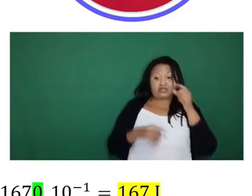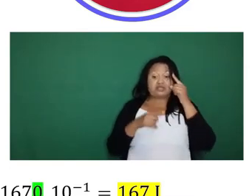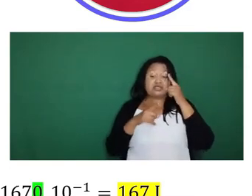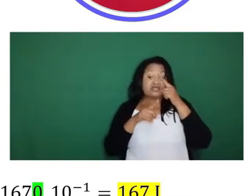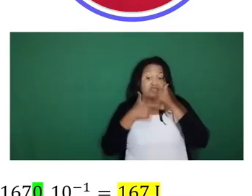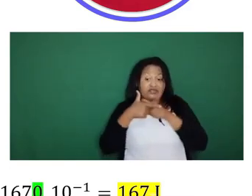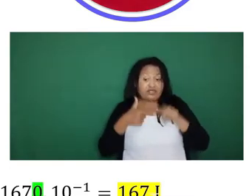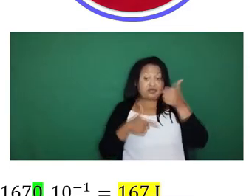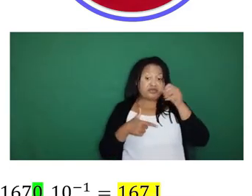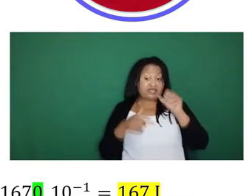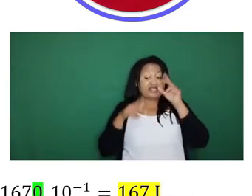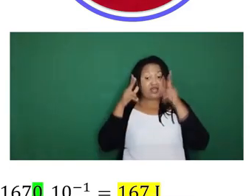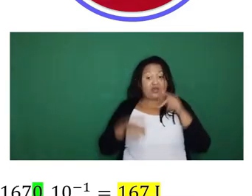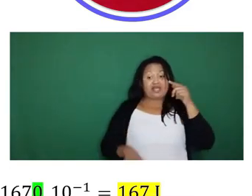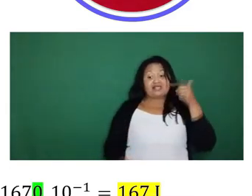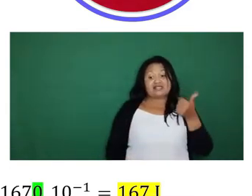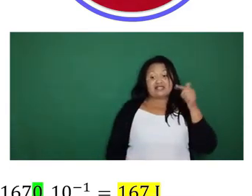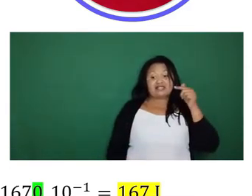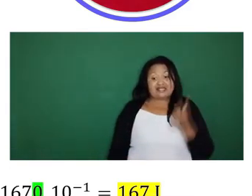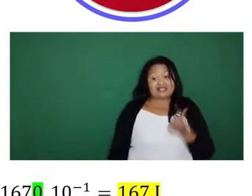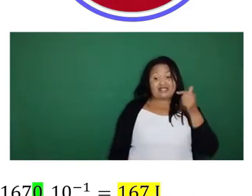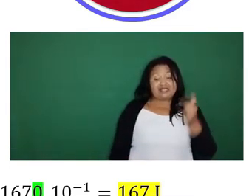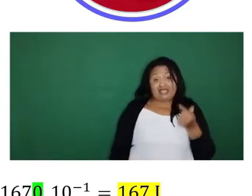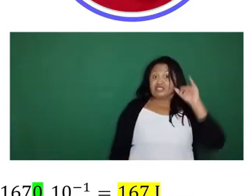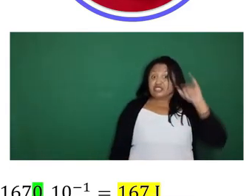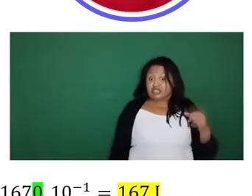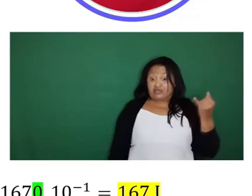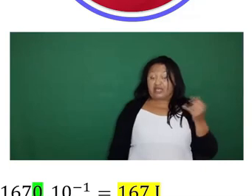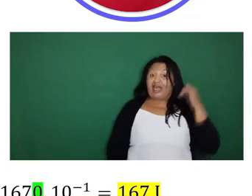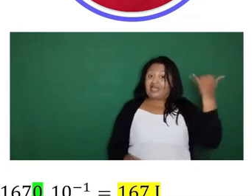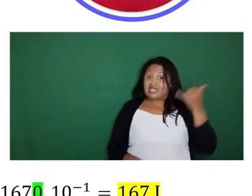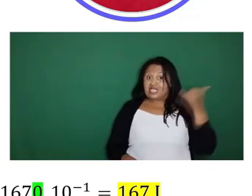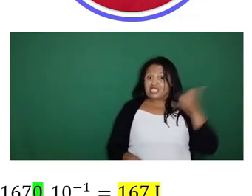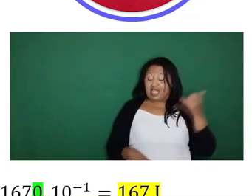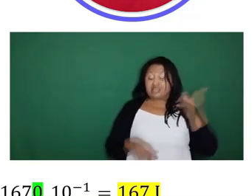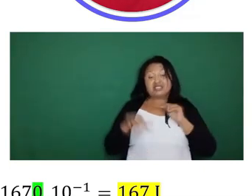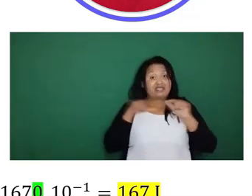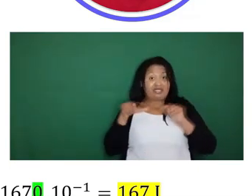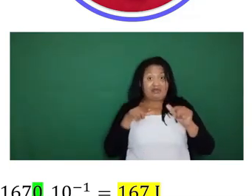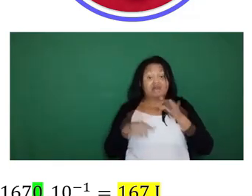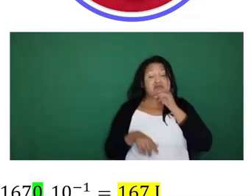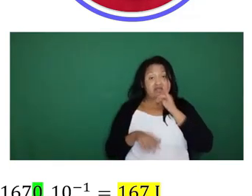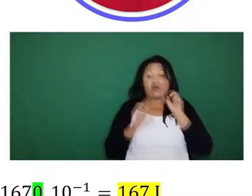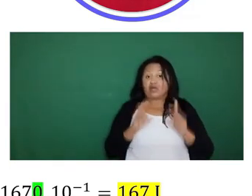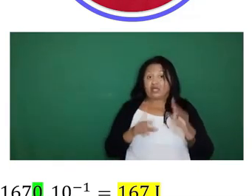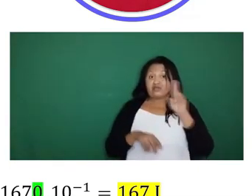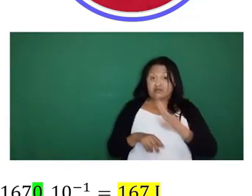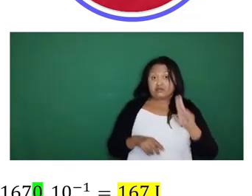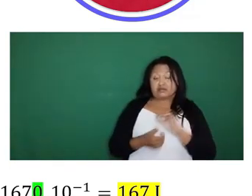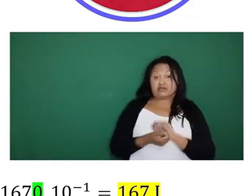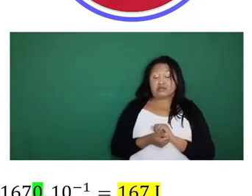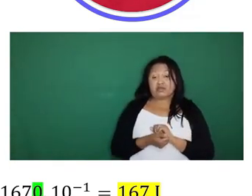é igual a 167 jogos Essa foi a energia em forma de trabalho que foi utilizada Ok